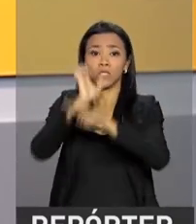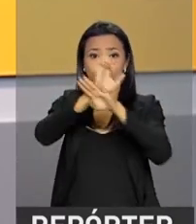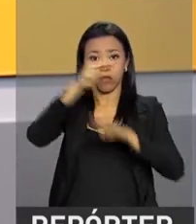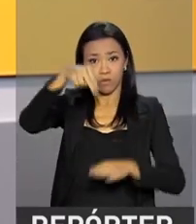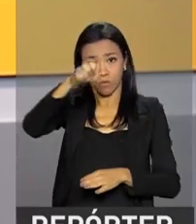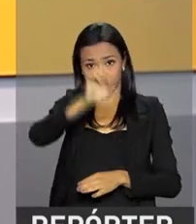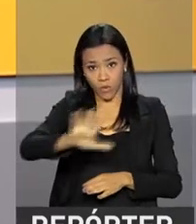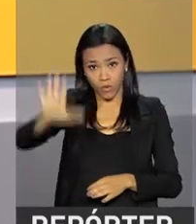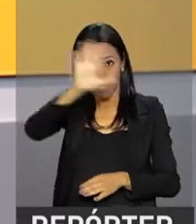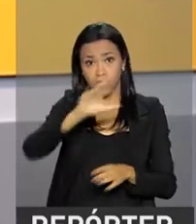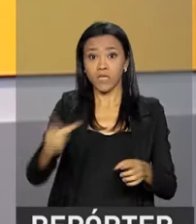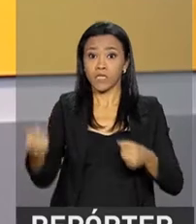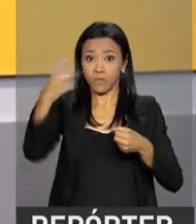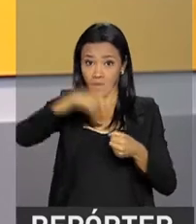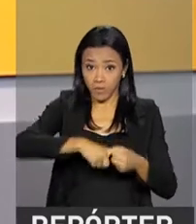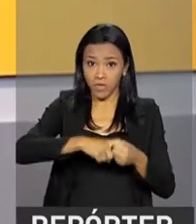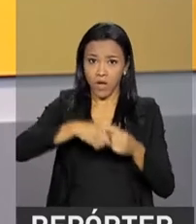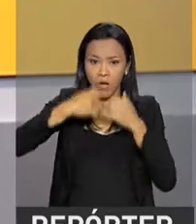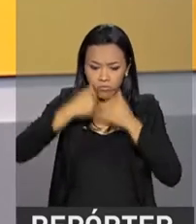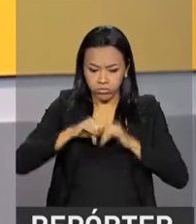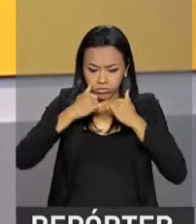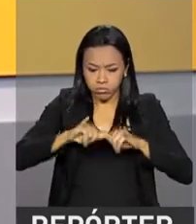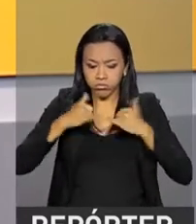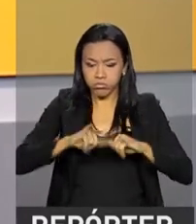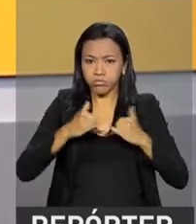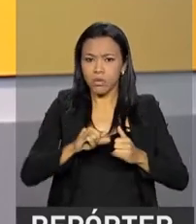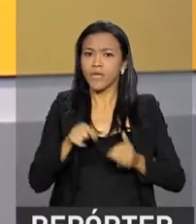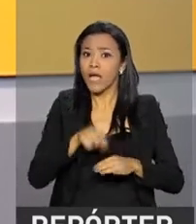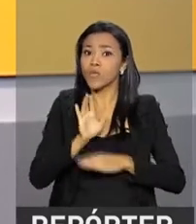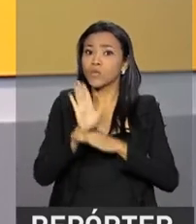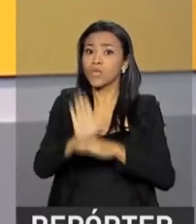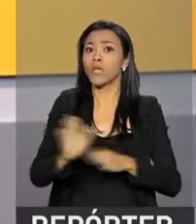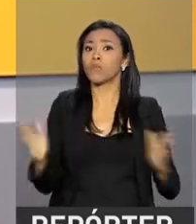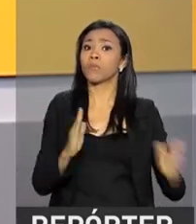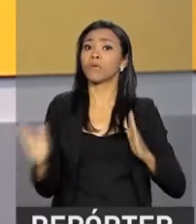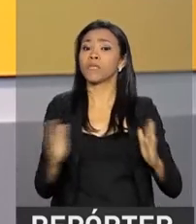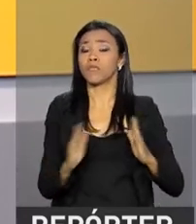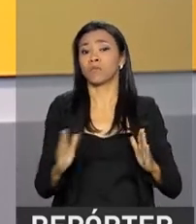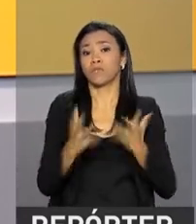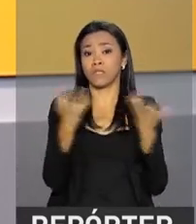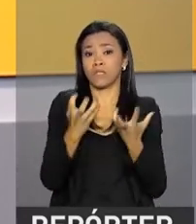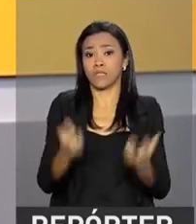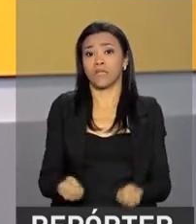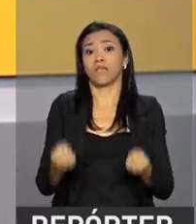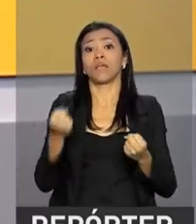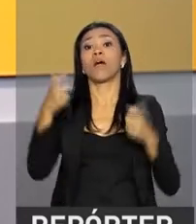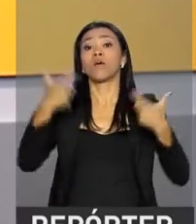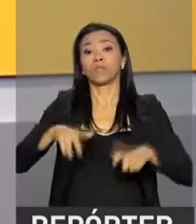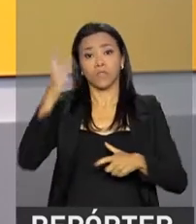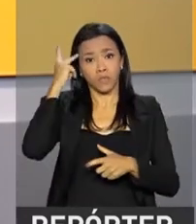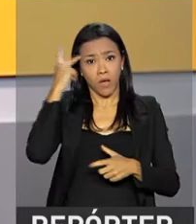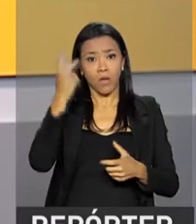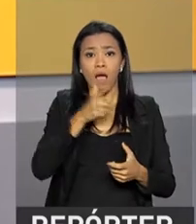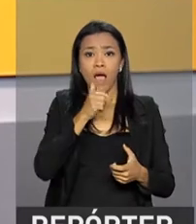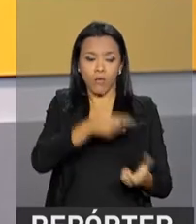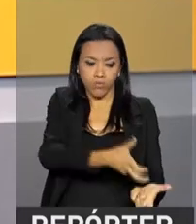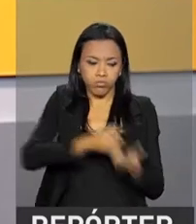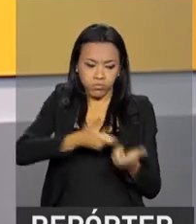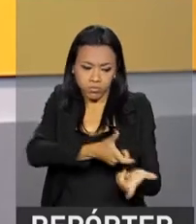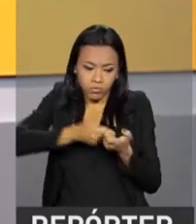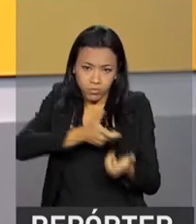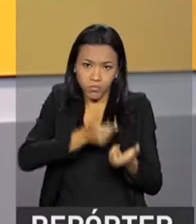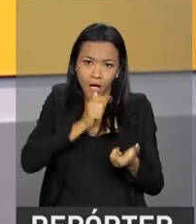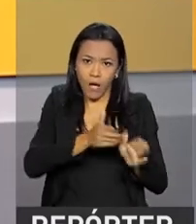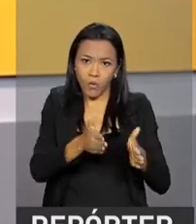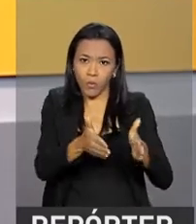vai levar motobombas que ajudaram no período da seca em são paulo há três anos para puxar a água do rio são francisco ea